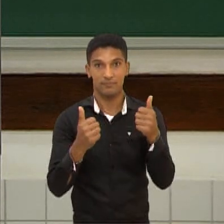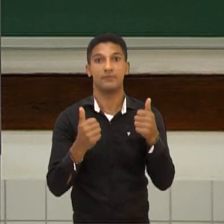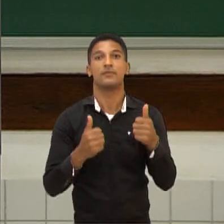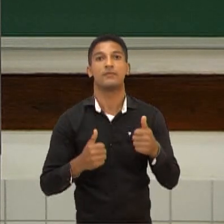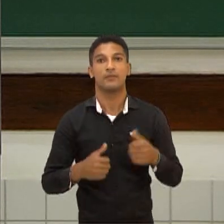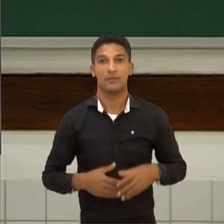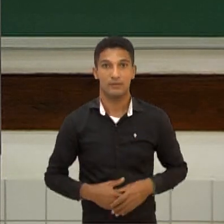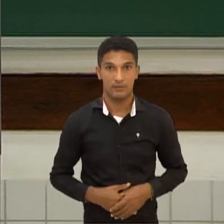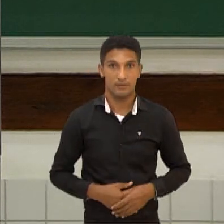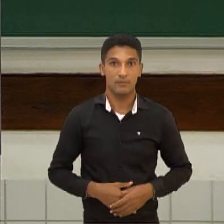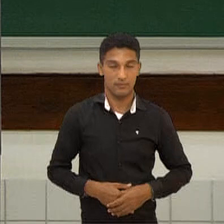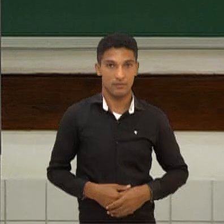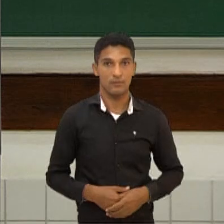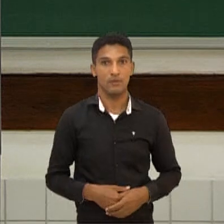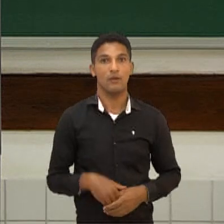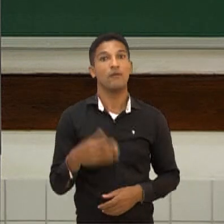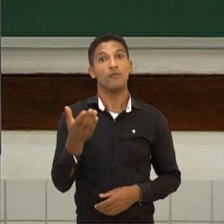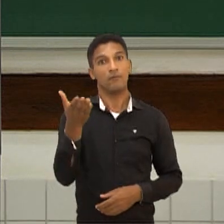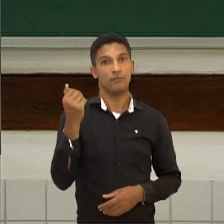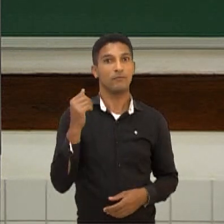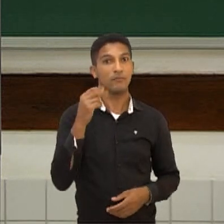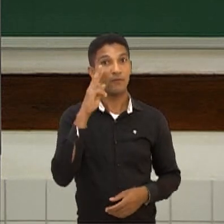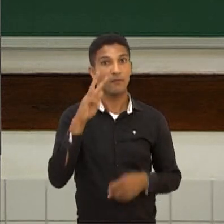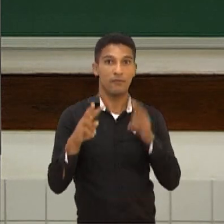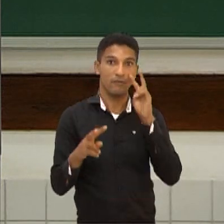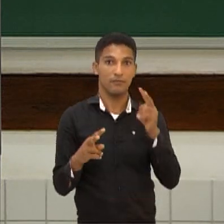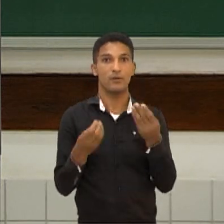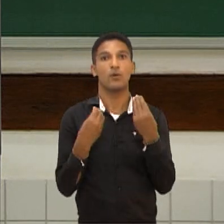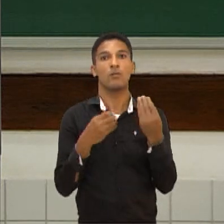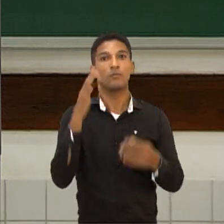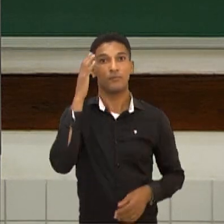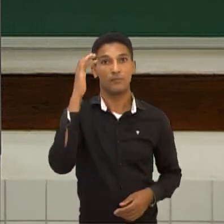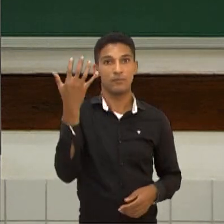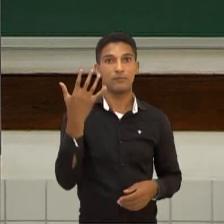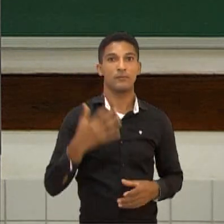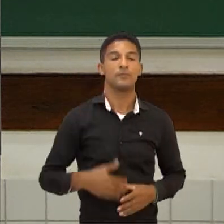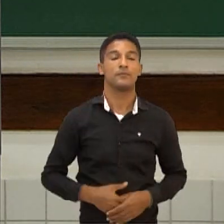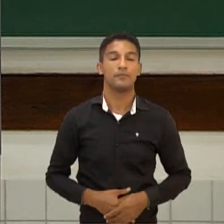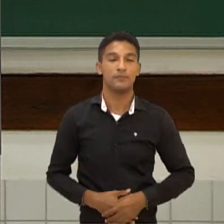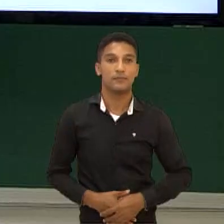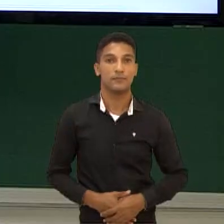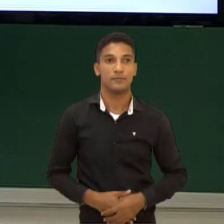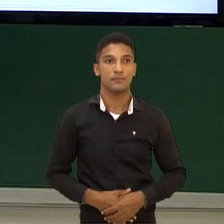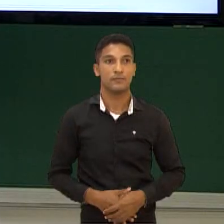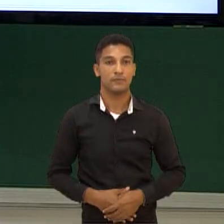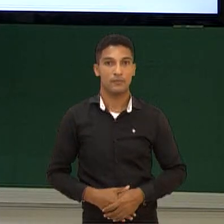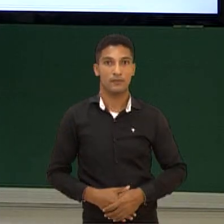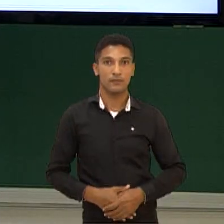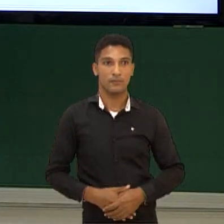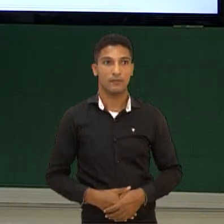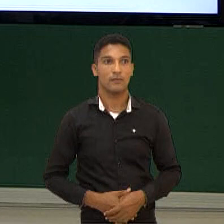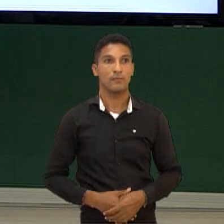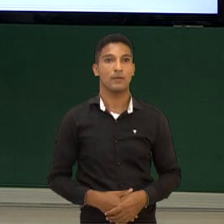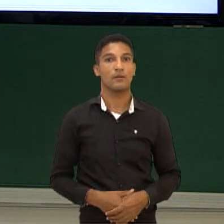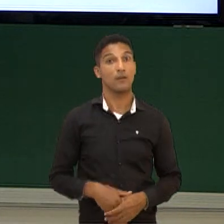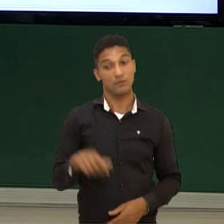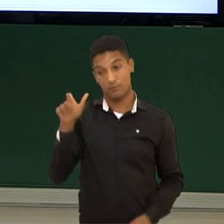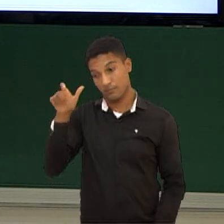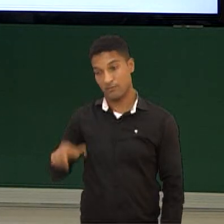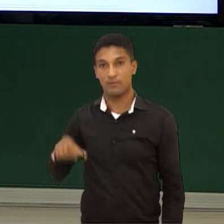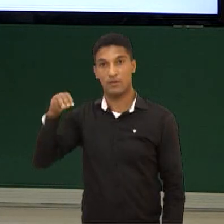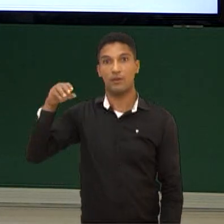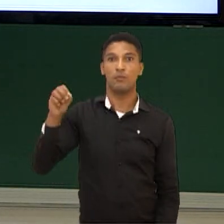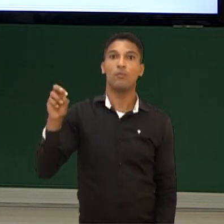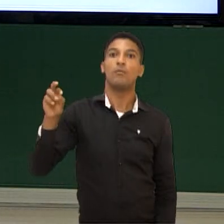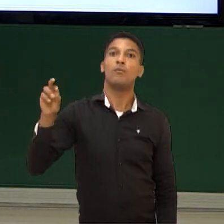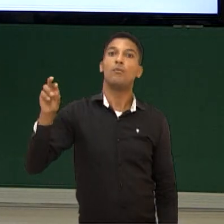Voltamos. Então, vamos lá para a nossa resolução do nosso quiz? Vejamos aqui. Então, Mozart fez uma